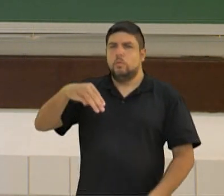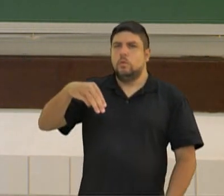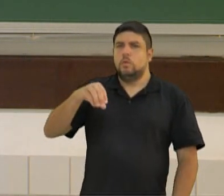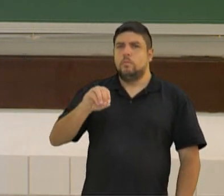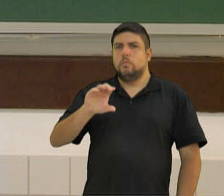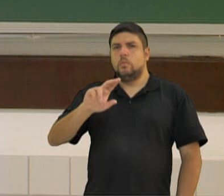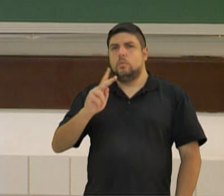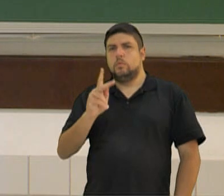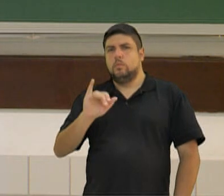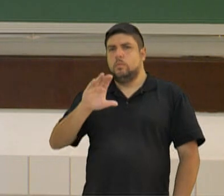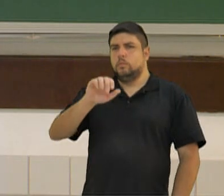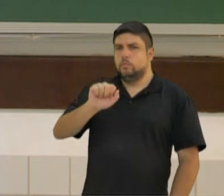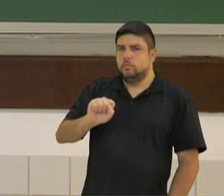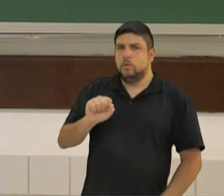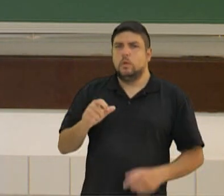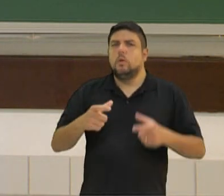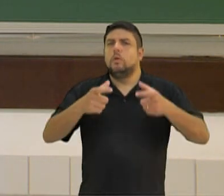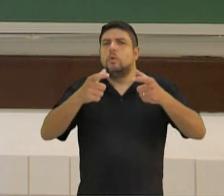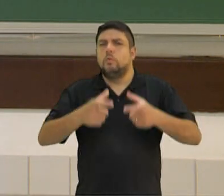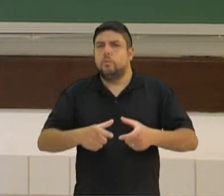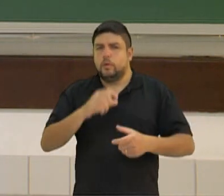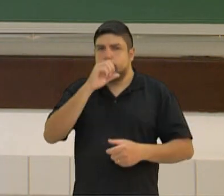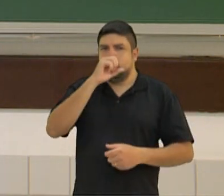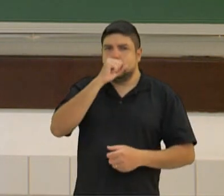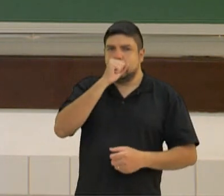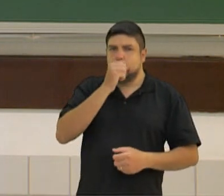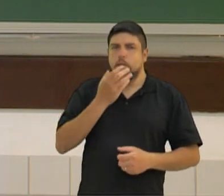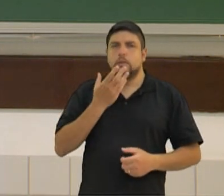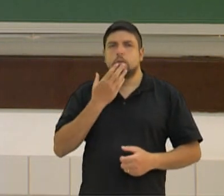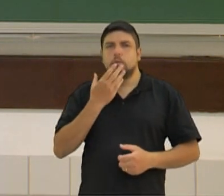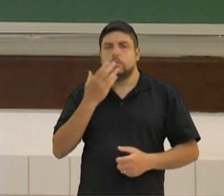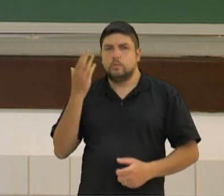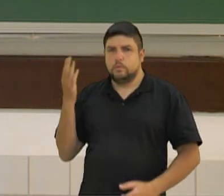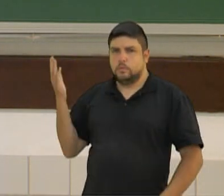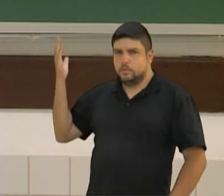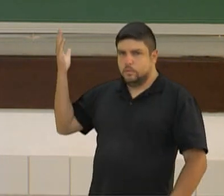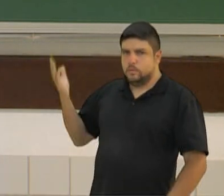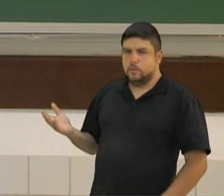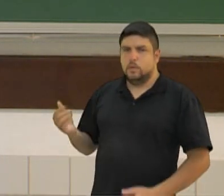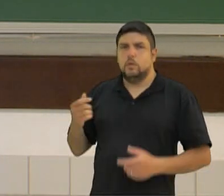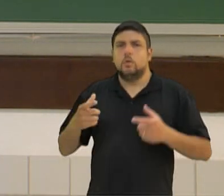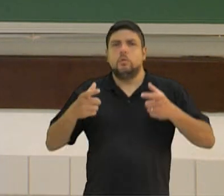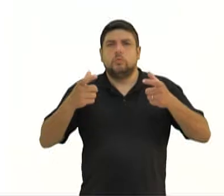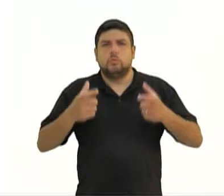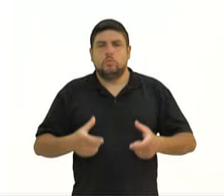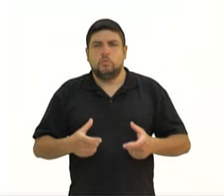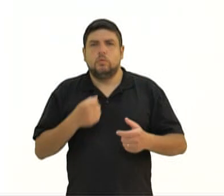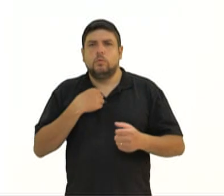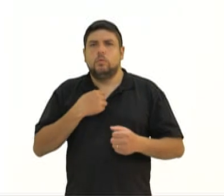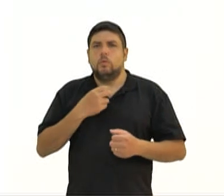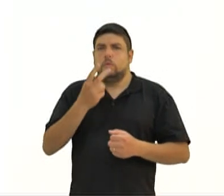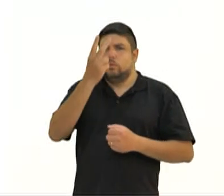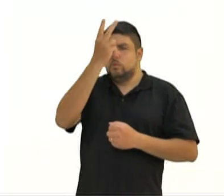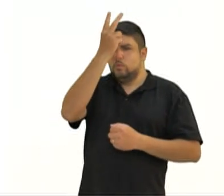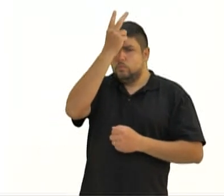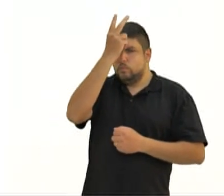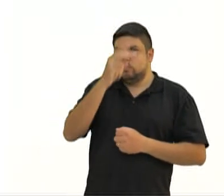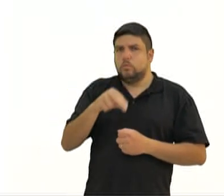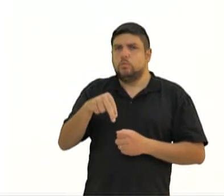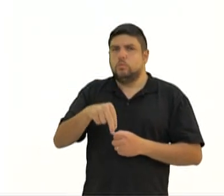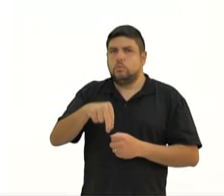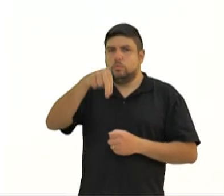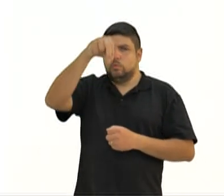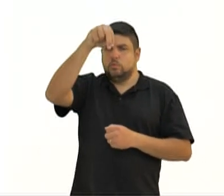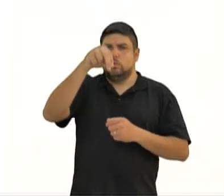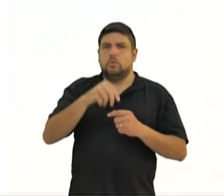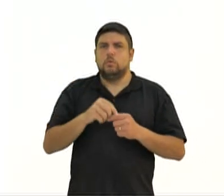região onde está em laranjado. É uma região do Planalto Andino, norte do Peru, entre 100